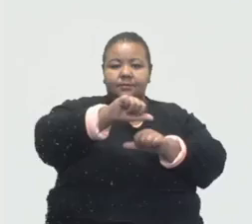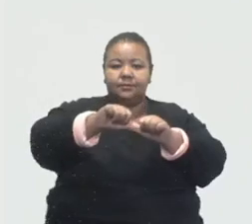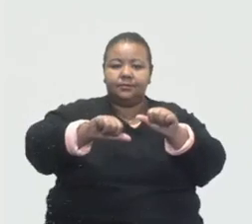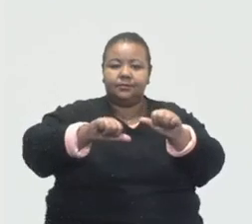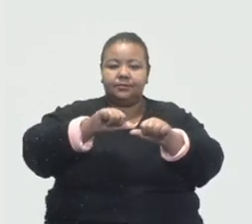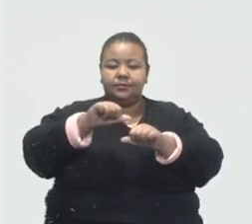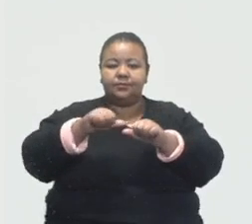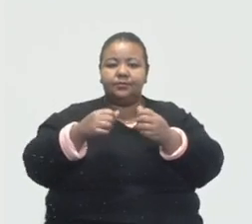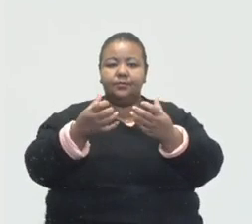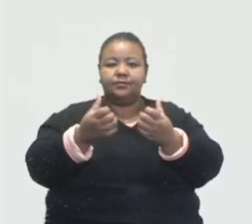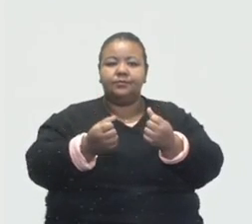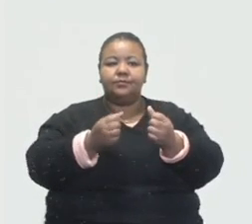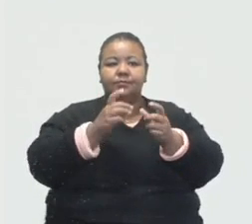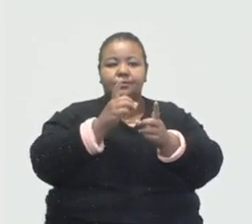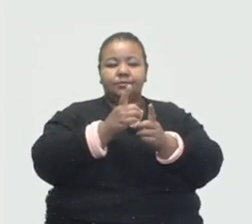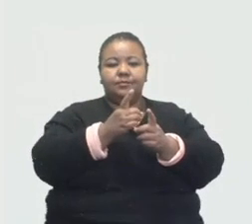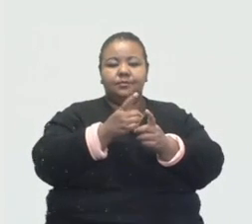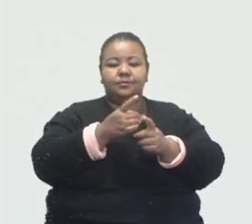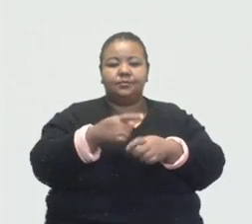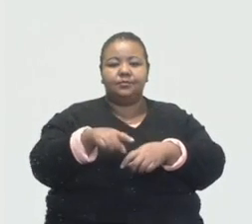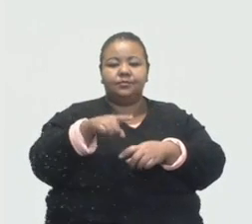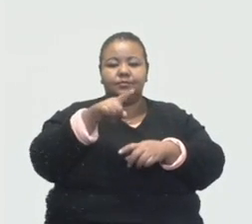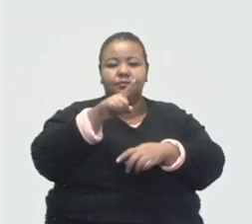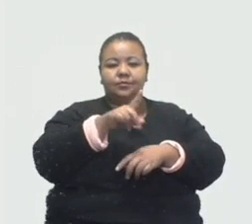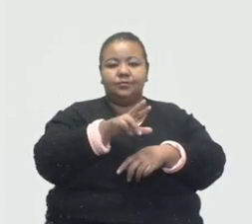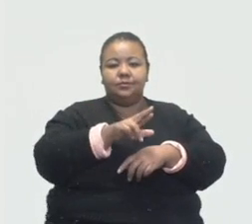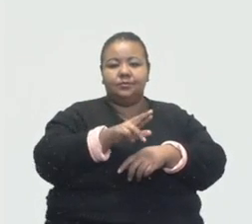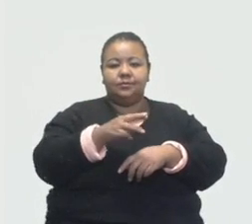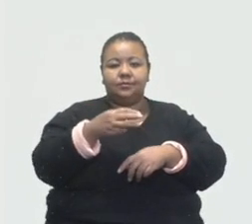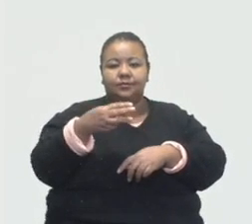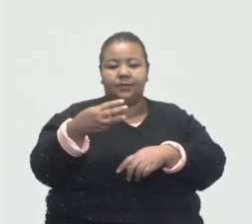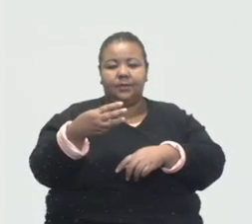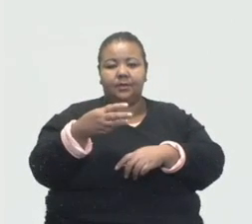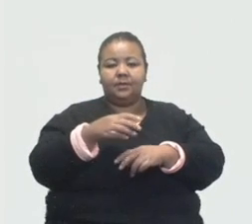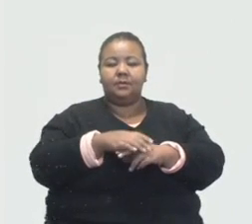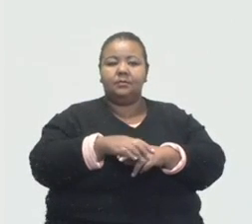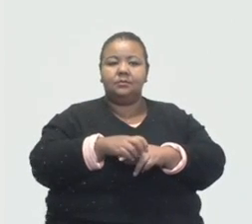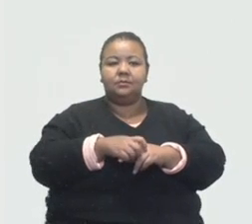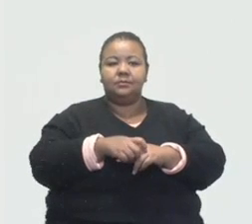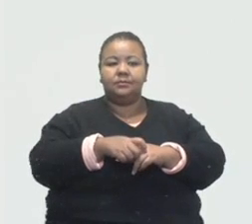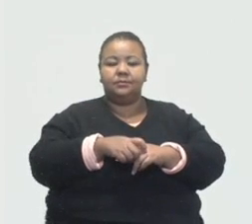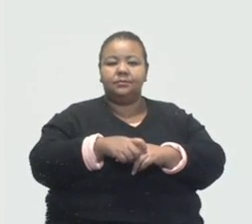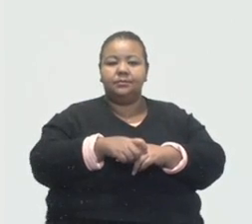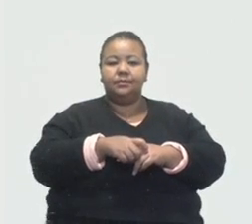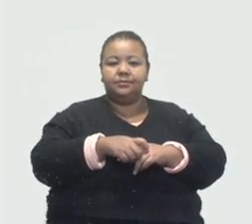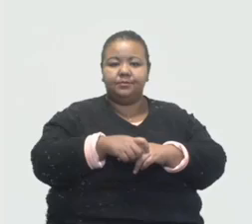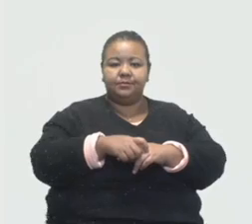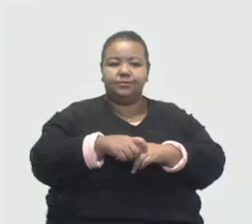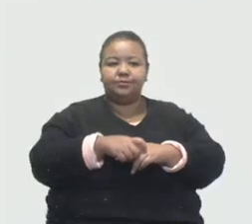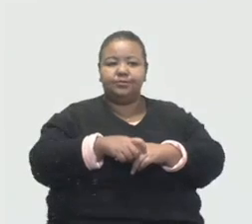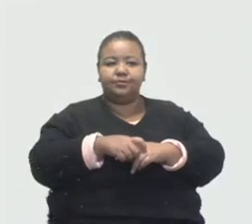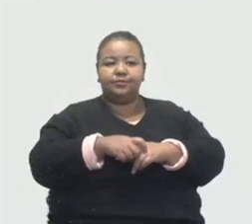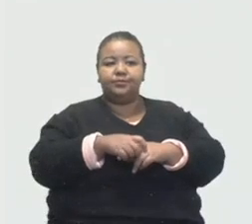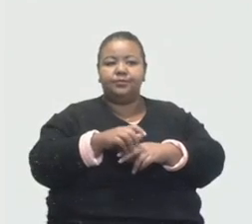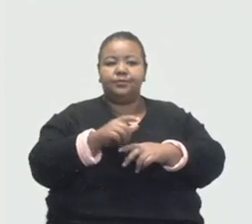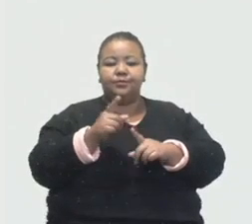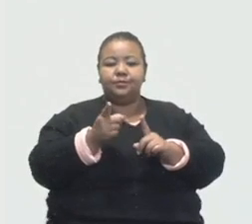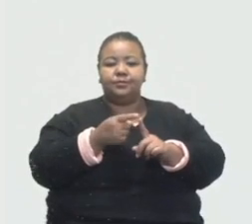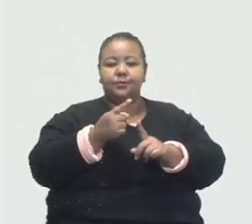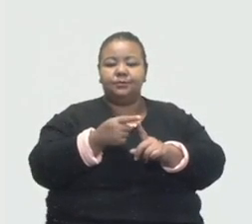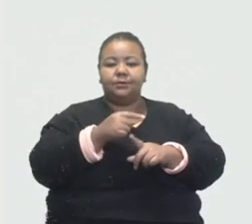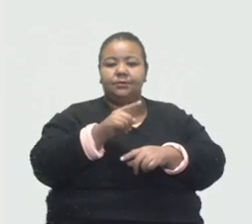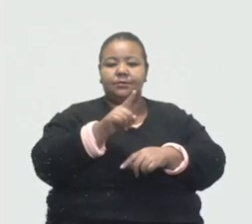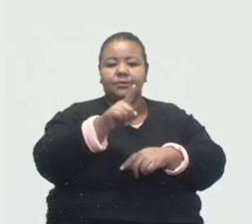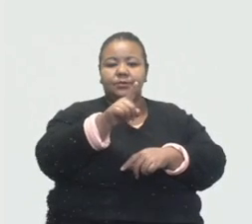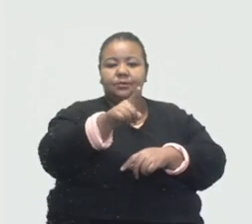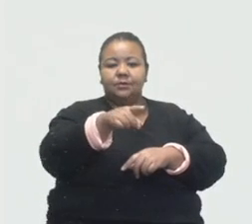nós vamos encontrar um vetor do R3. Observe, aqui nosso vetor, a primeira componente é